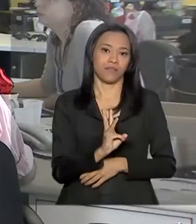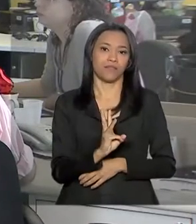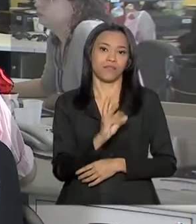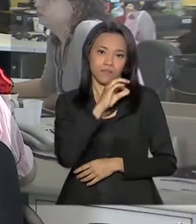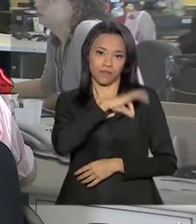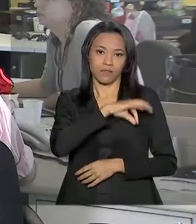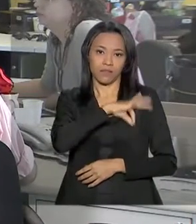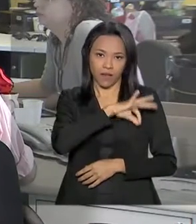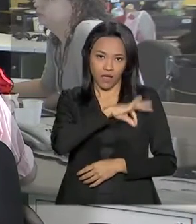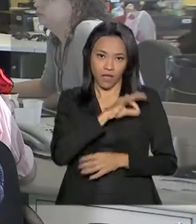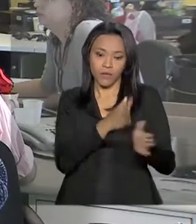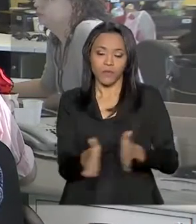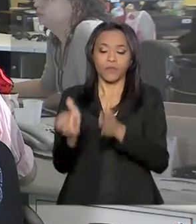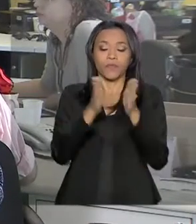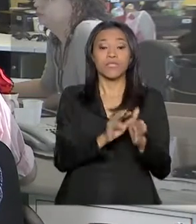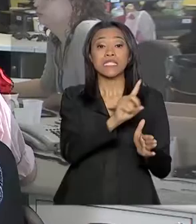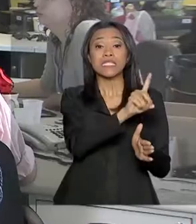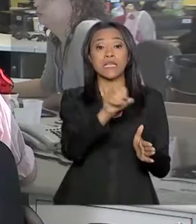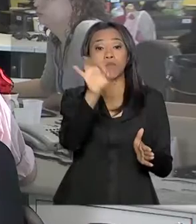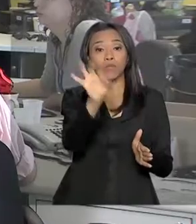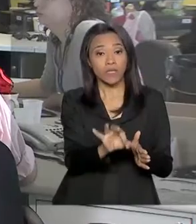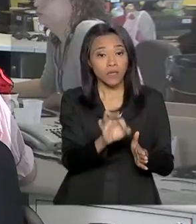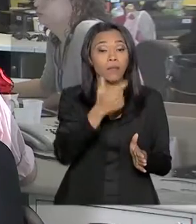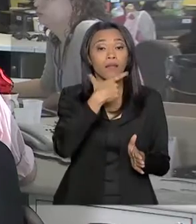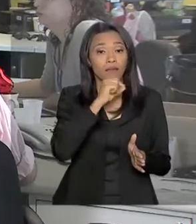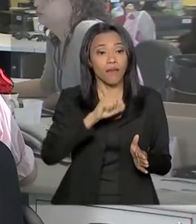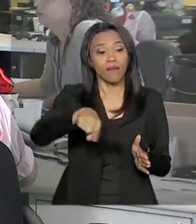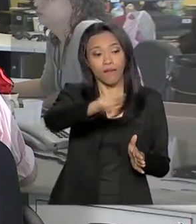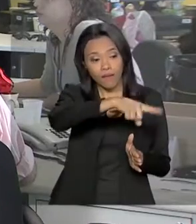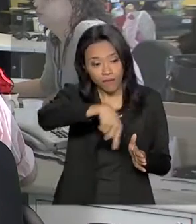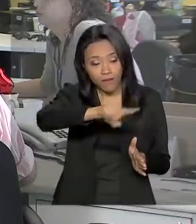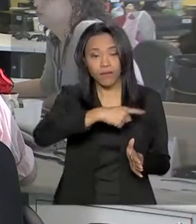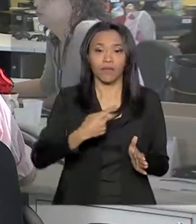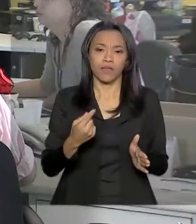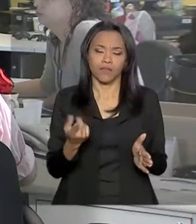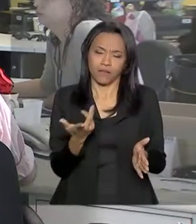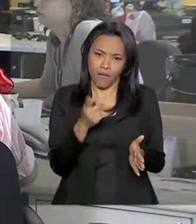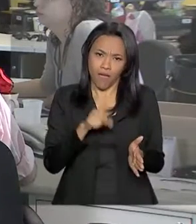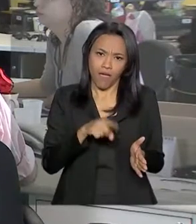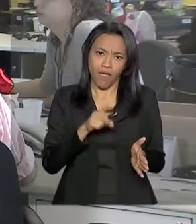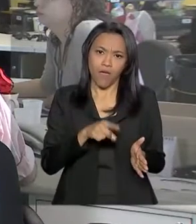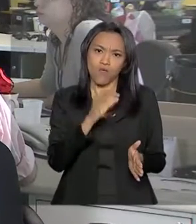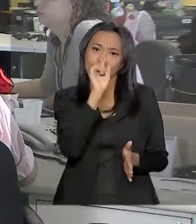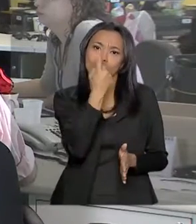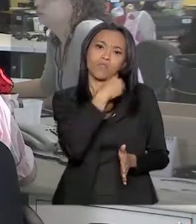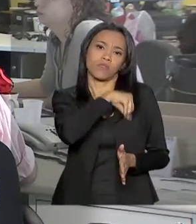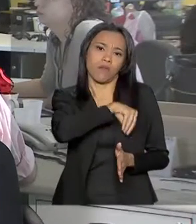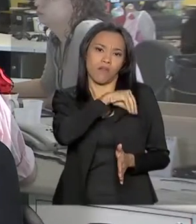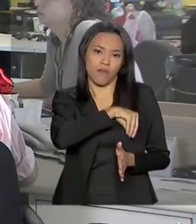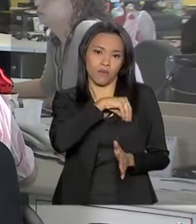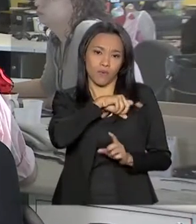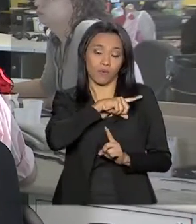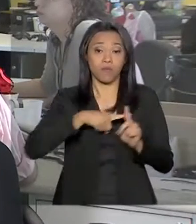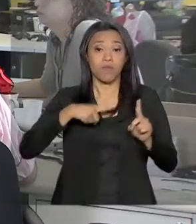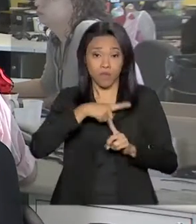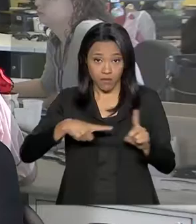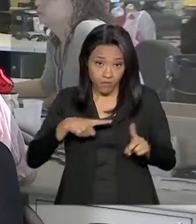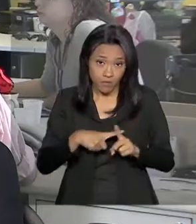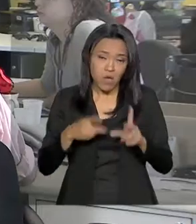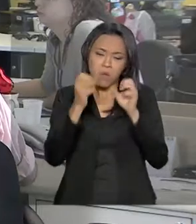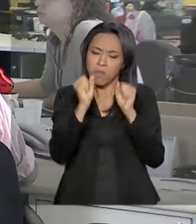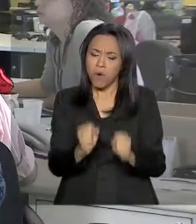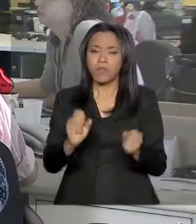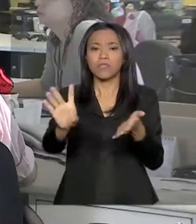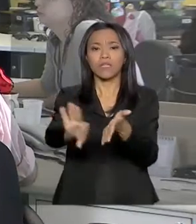mínimos. Já as bolsas integrais são para os candidatos com renda familiar bruta per capita de até 1 salário mínimo e meio. Podem se